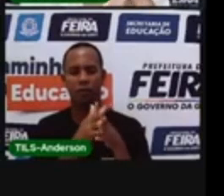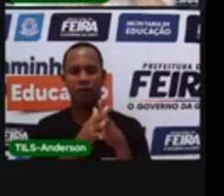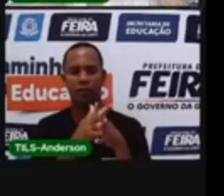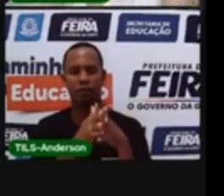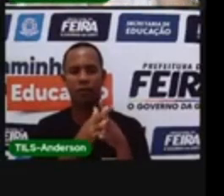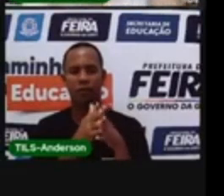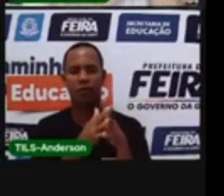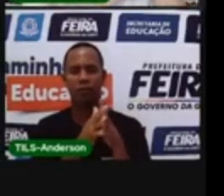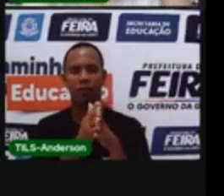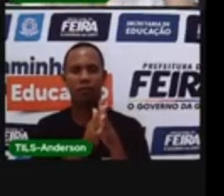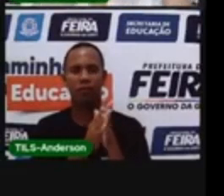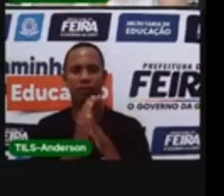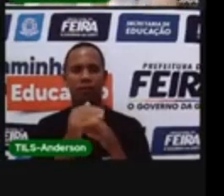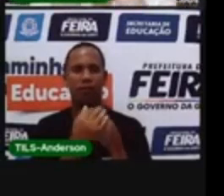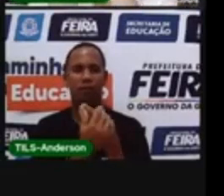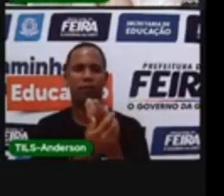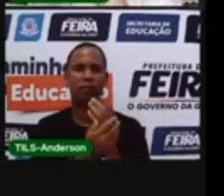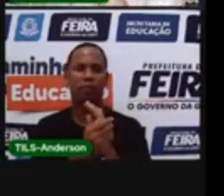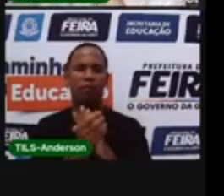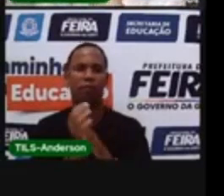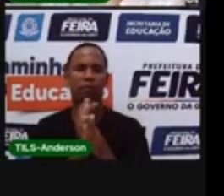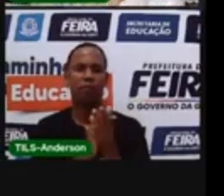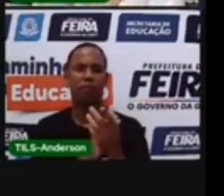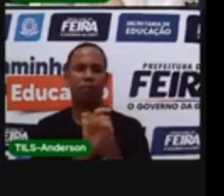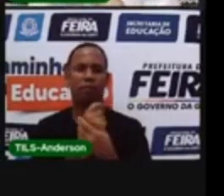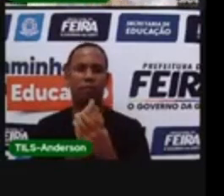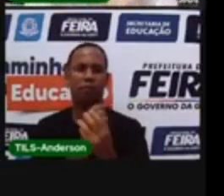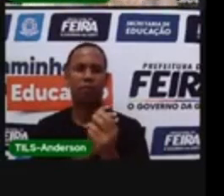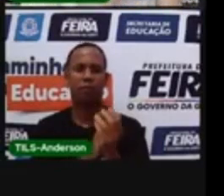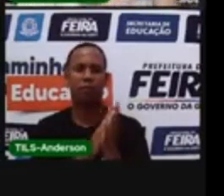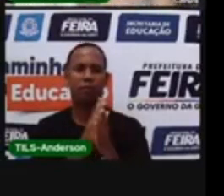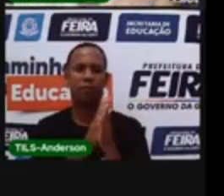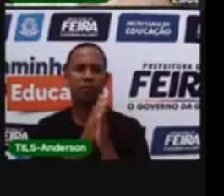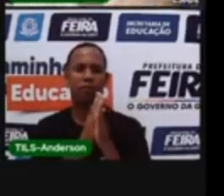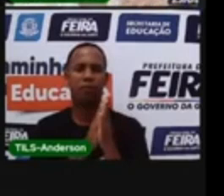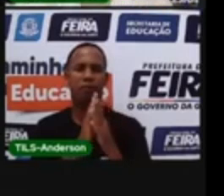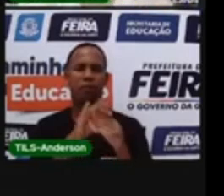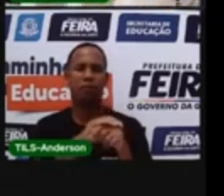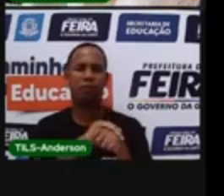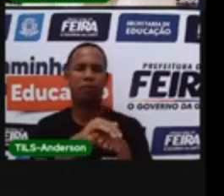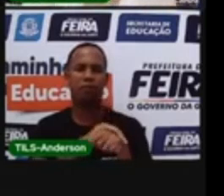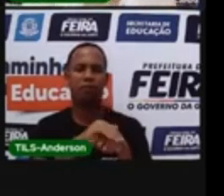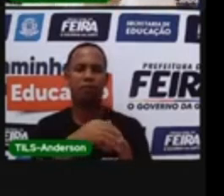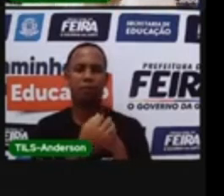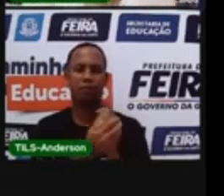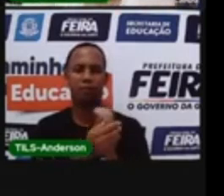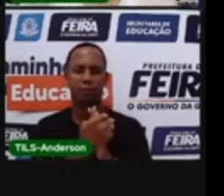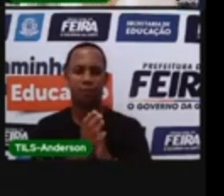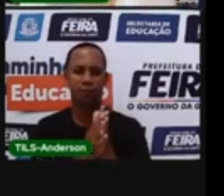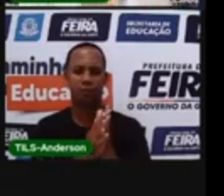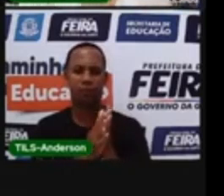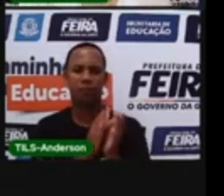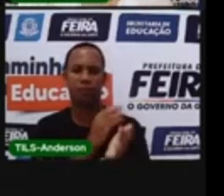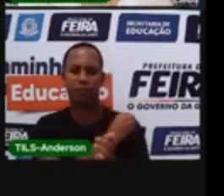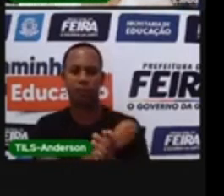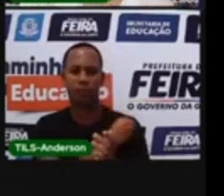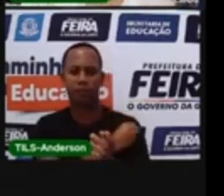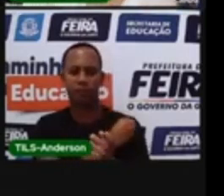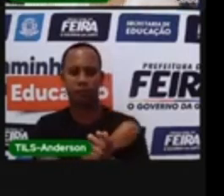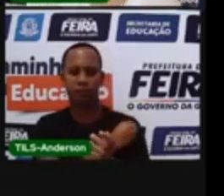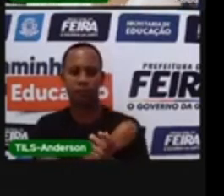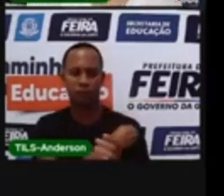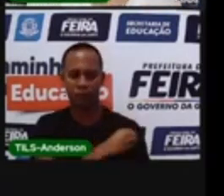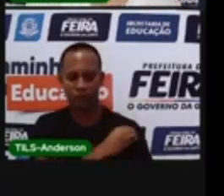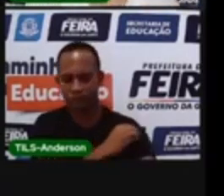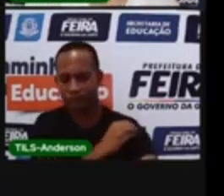quê? Lava uma mão, lava outra, lava uma mão. Lavem as mãos, usem álcool em gel.